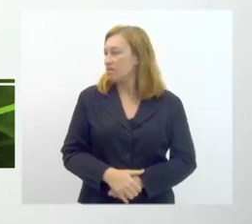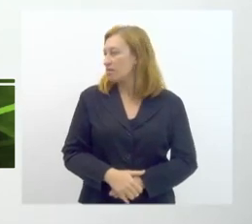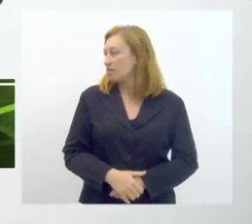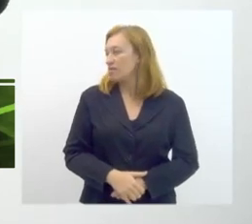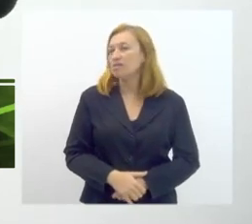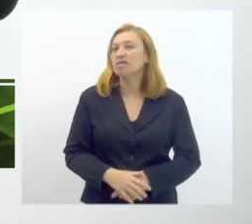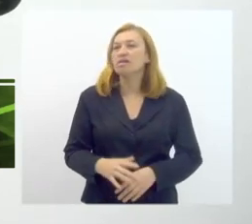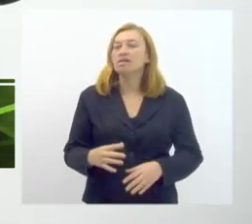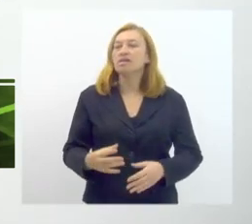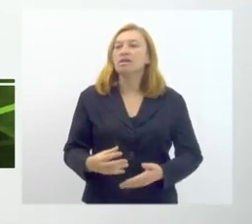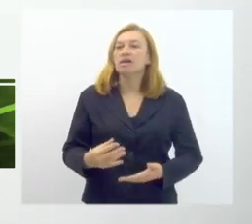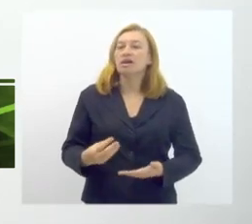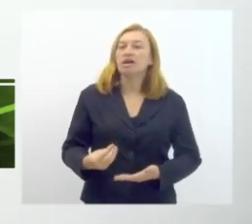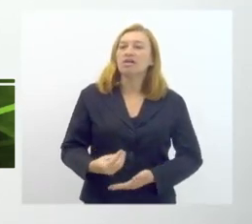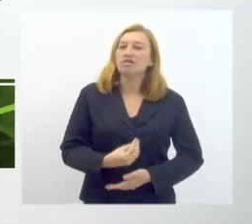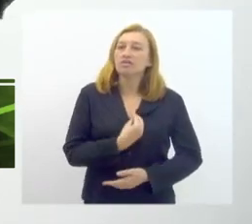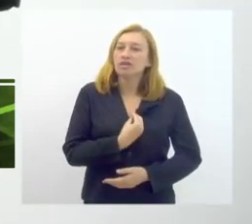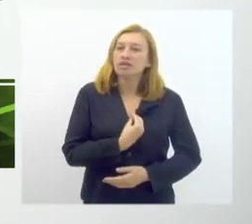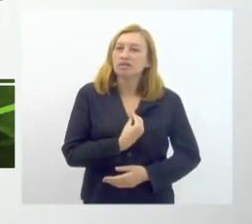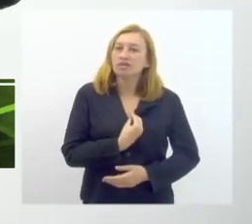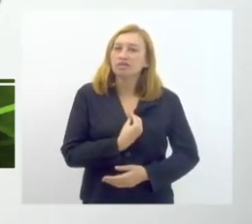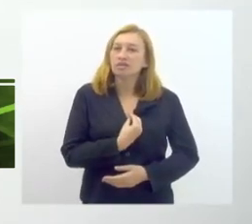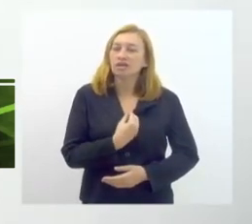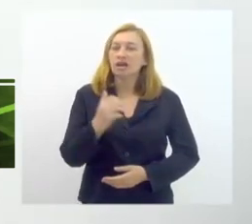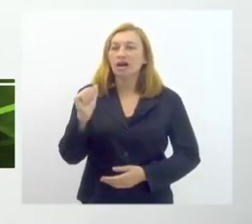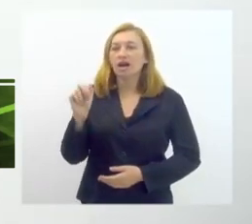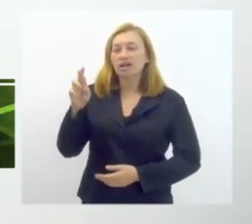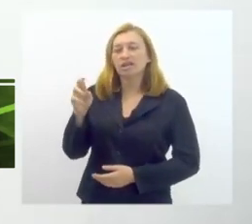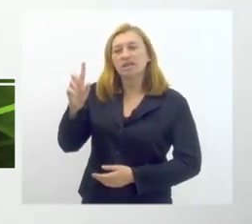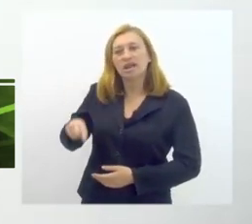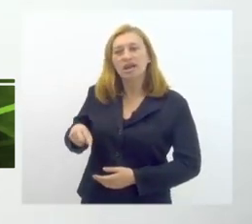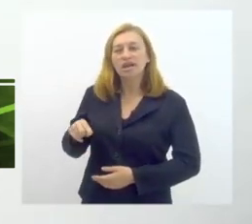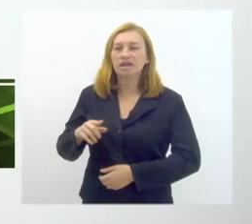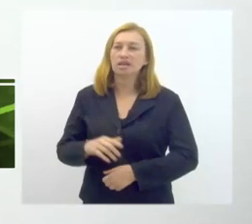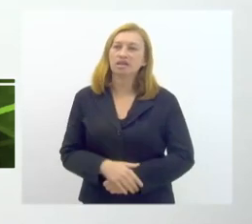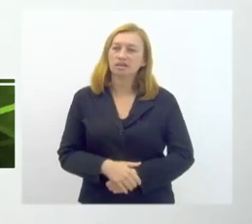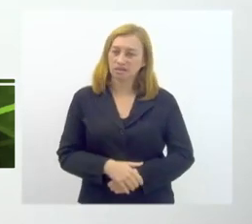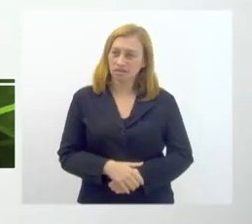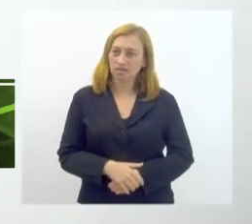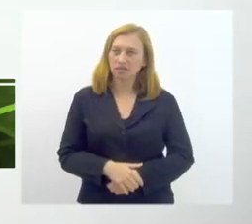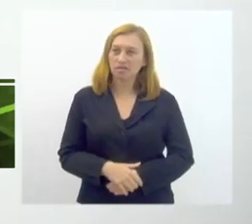Registrando a presença de André Pinto de Fonseca,